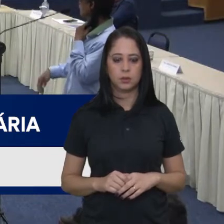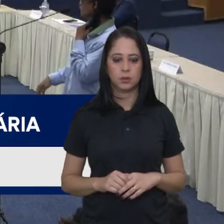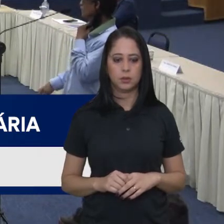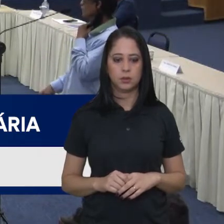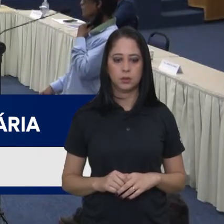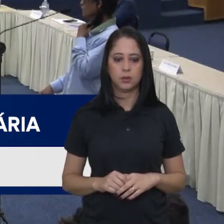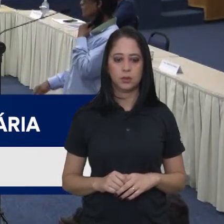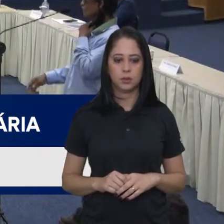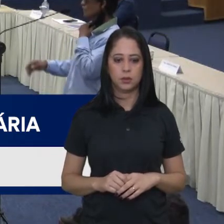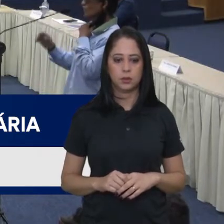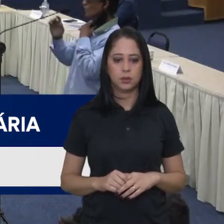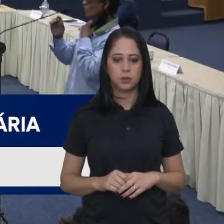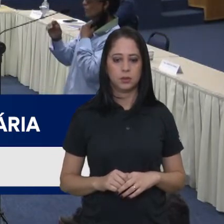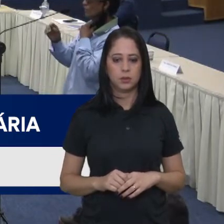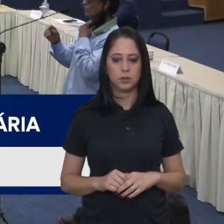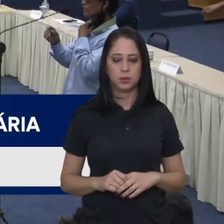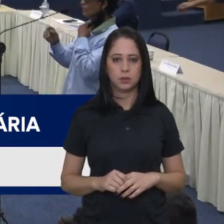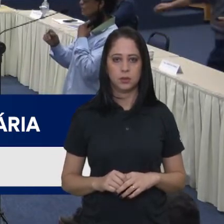som.